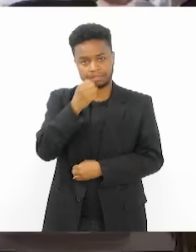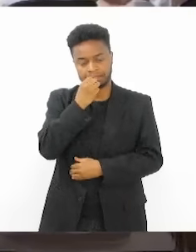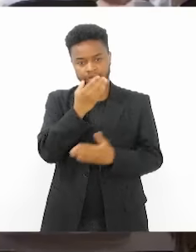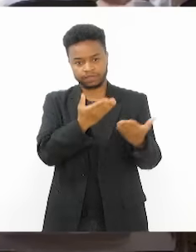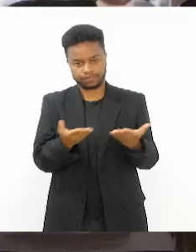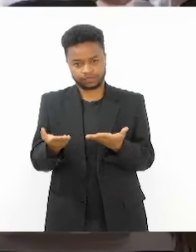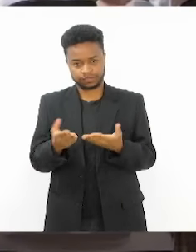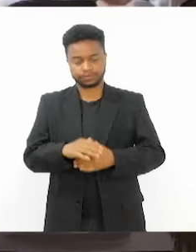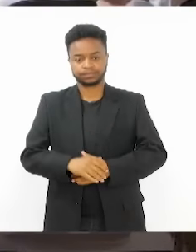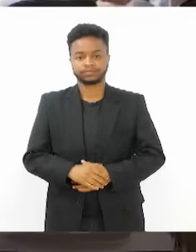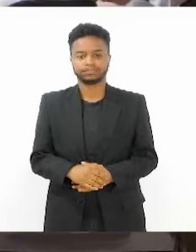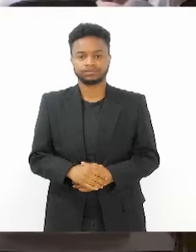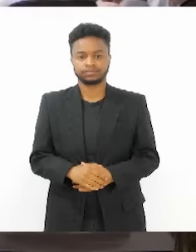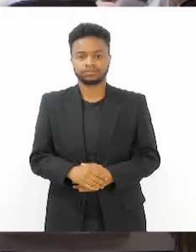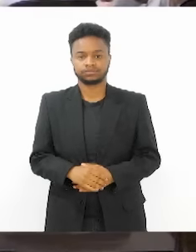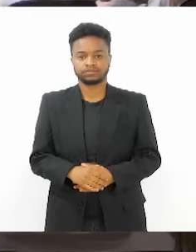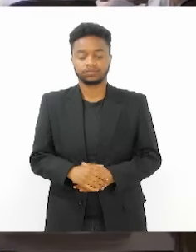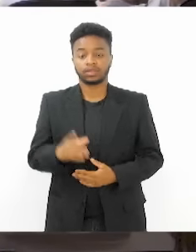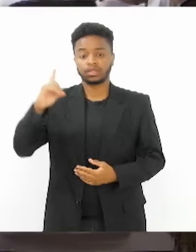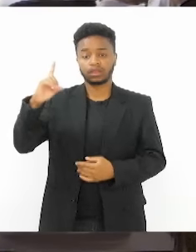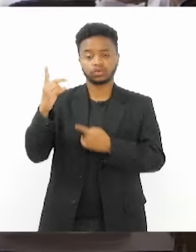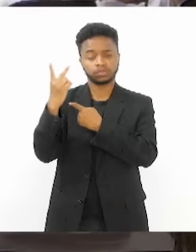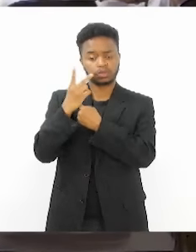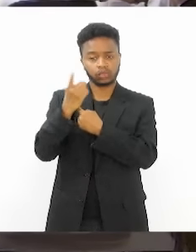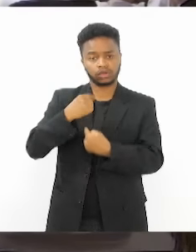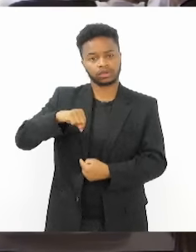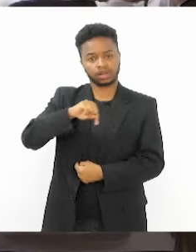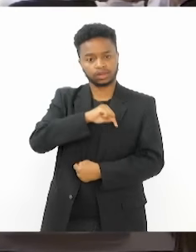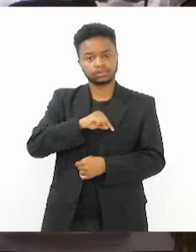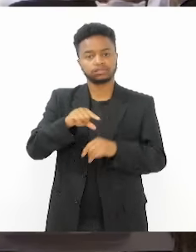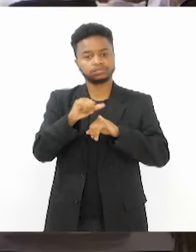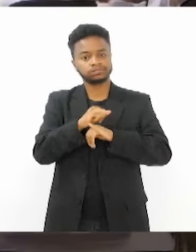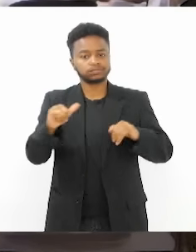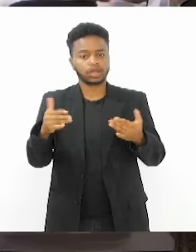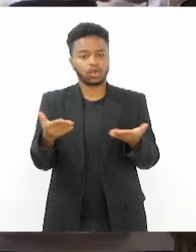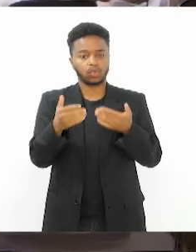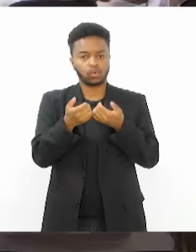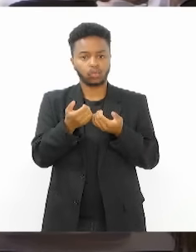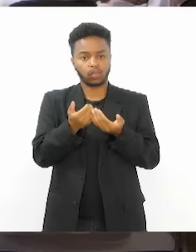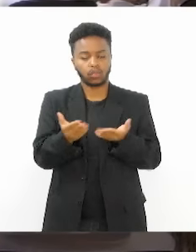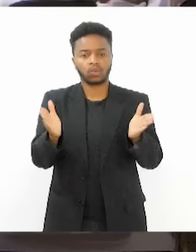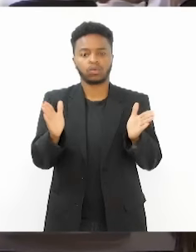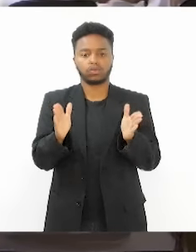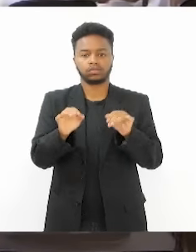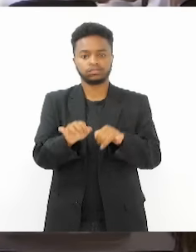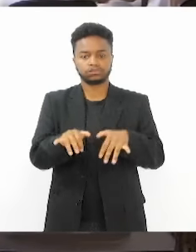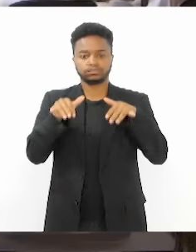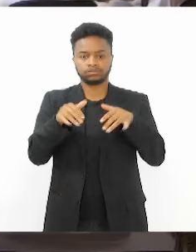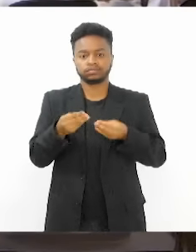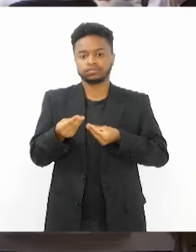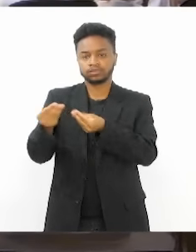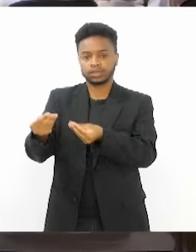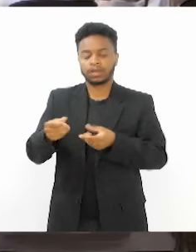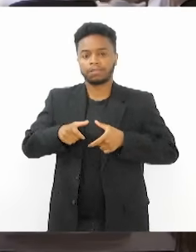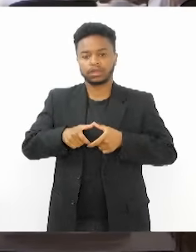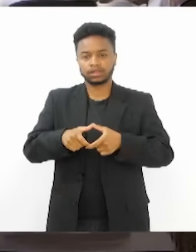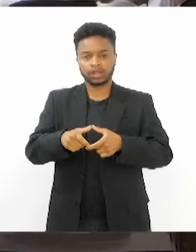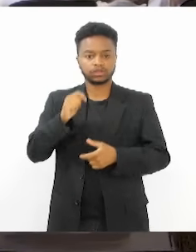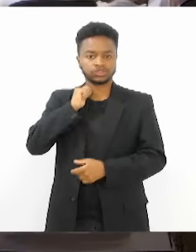bem-vindos. Sob a proteção de Deus, declaro aberta a sessão com entrega de medalha Tiradentes